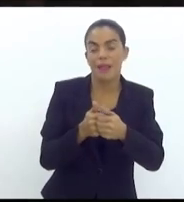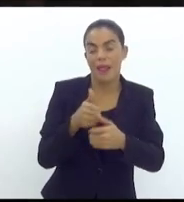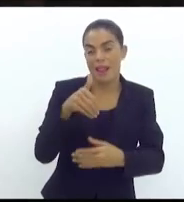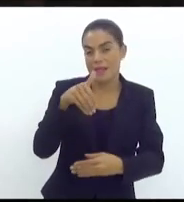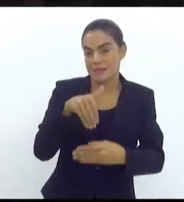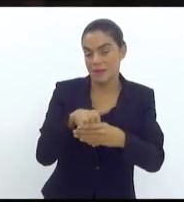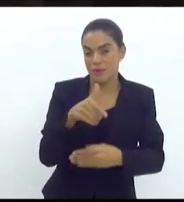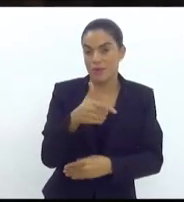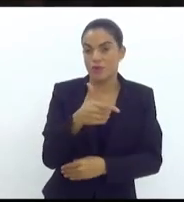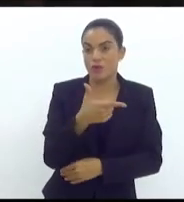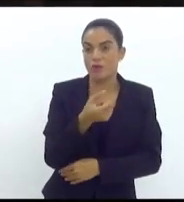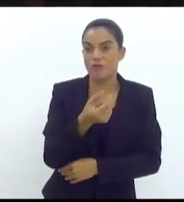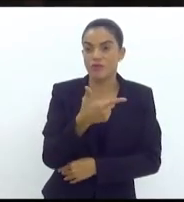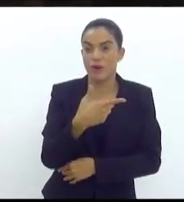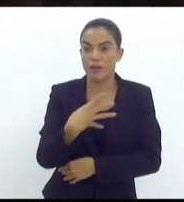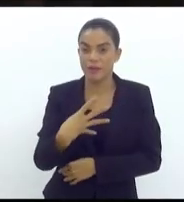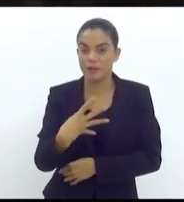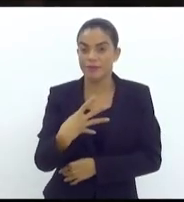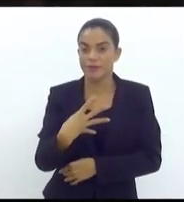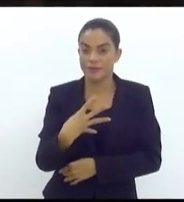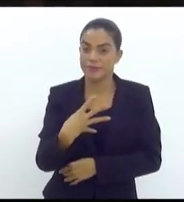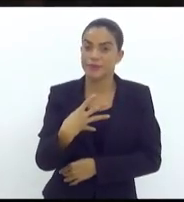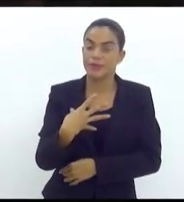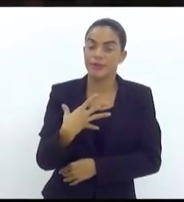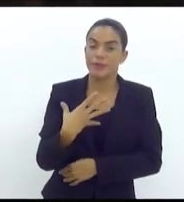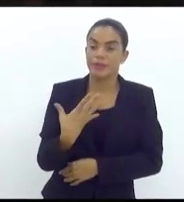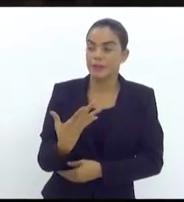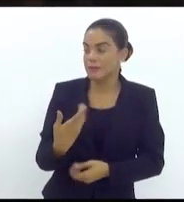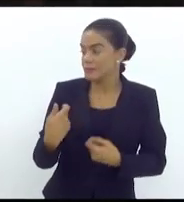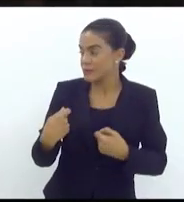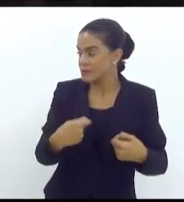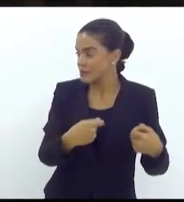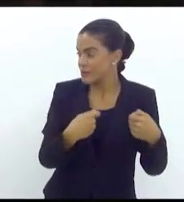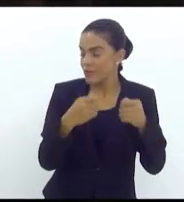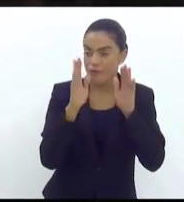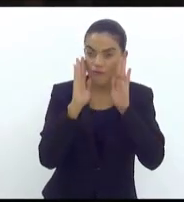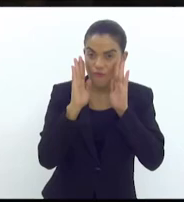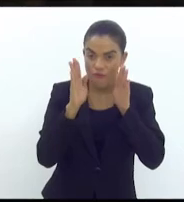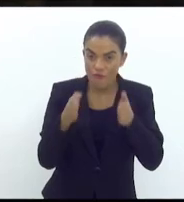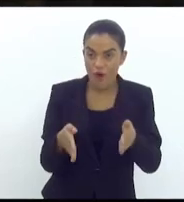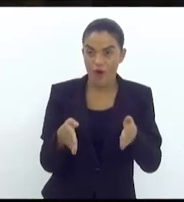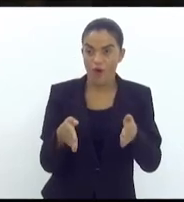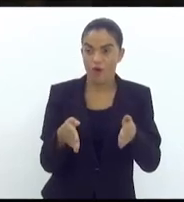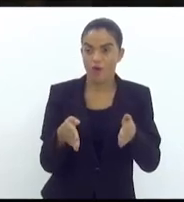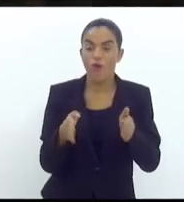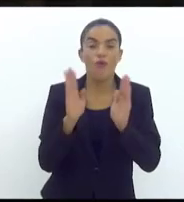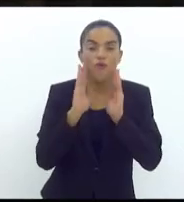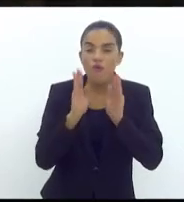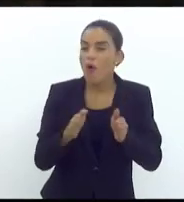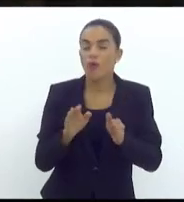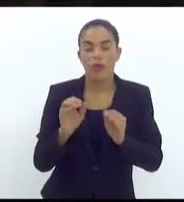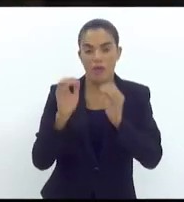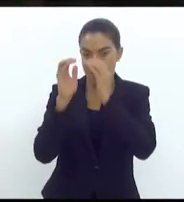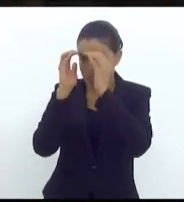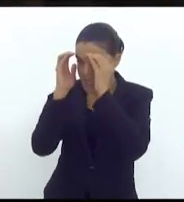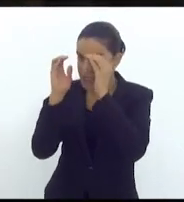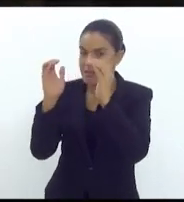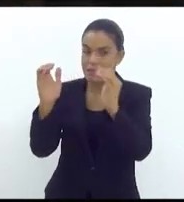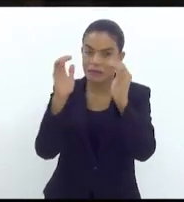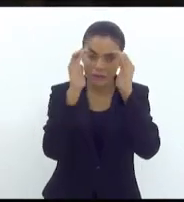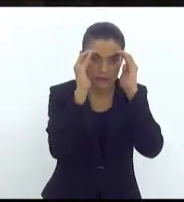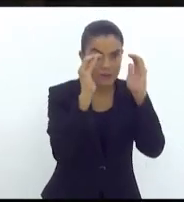2014 nós devemos ter um foco o foco do respeito às autoridades